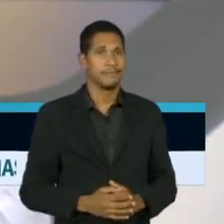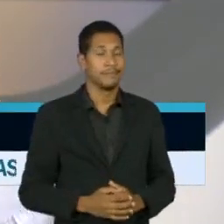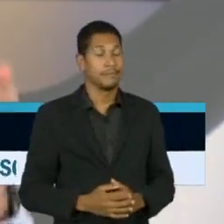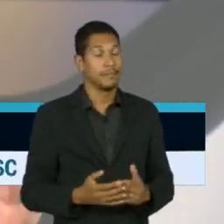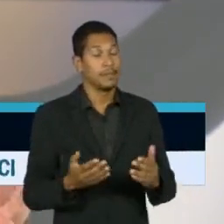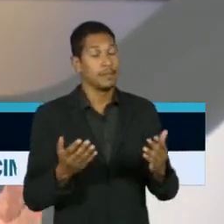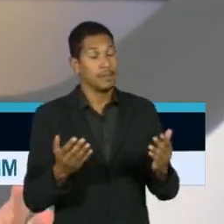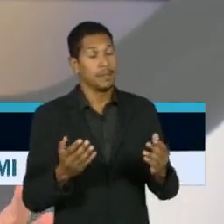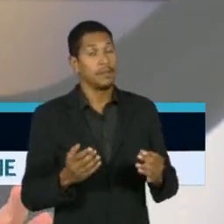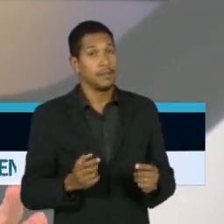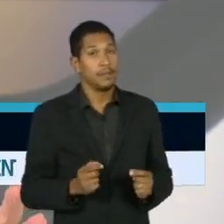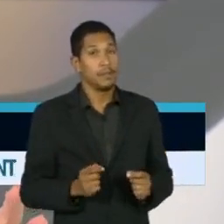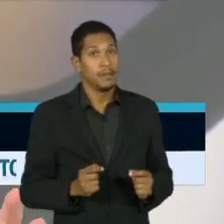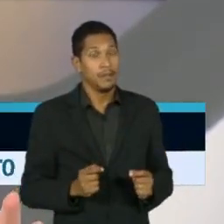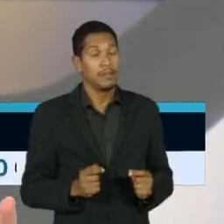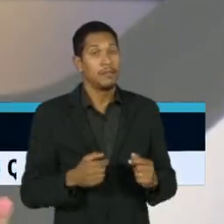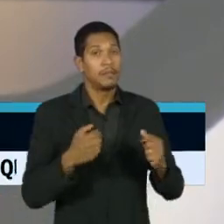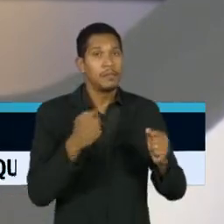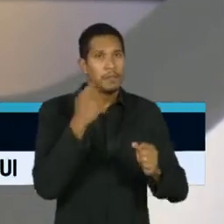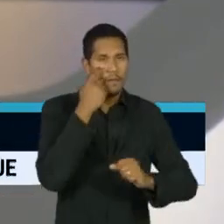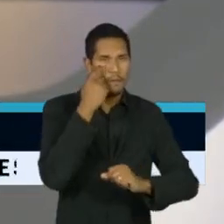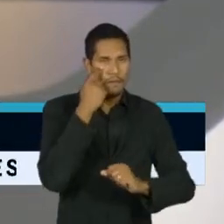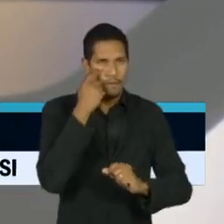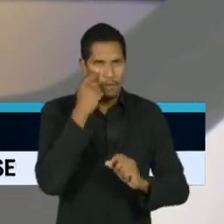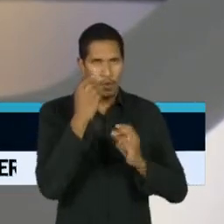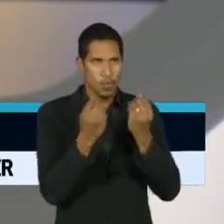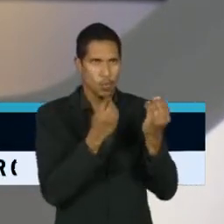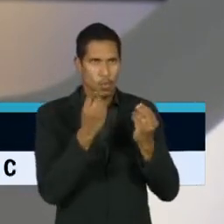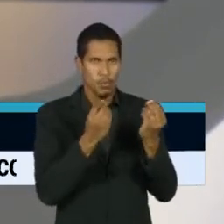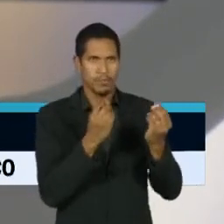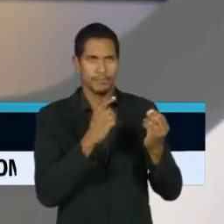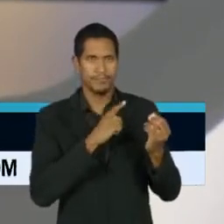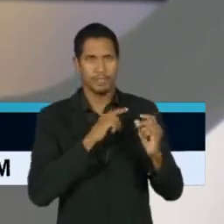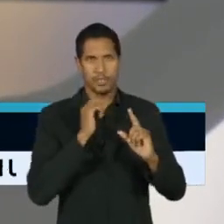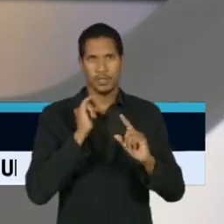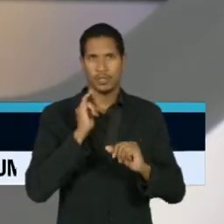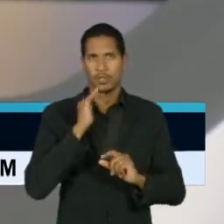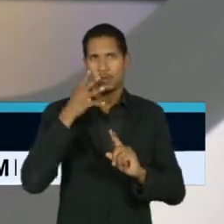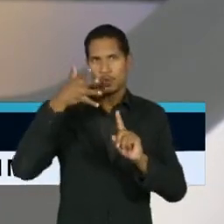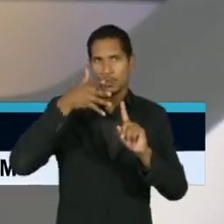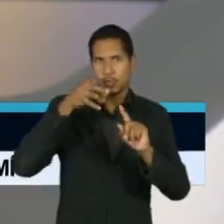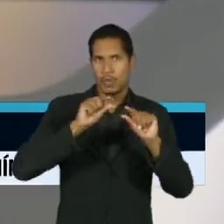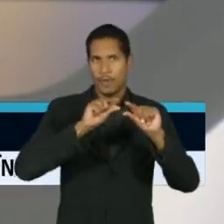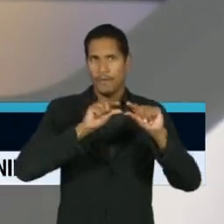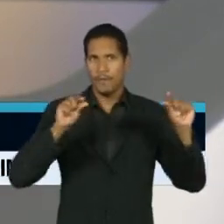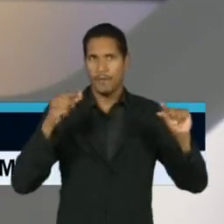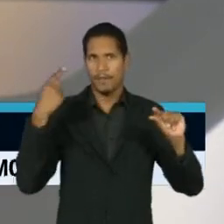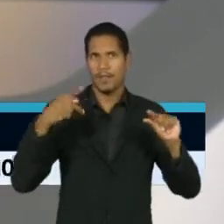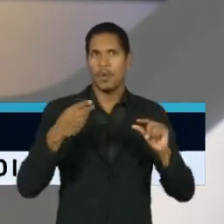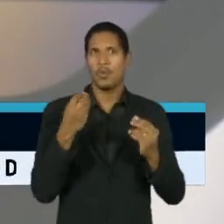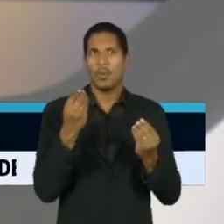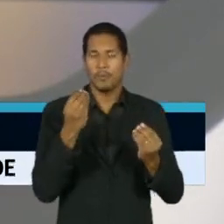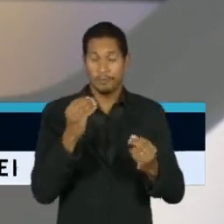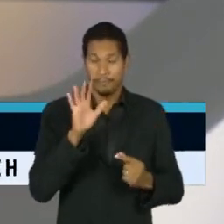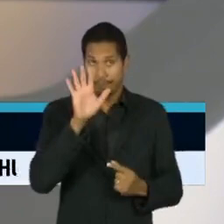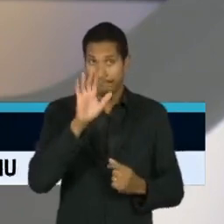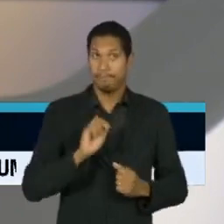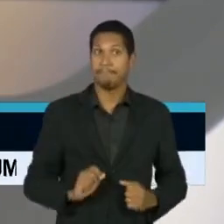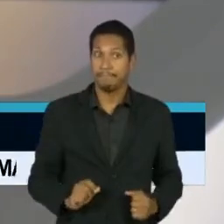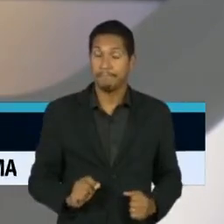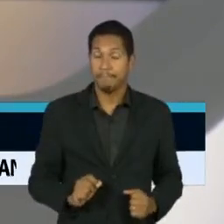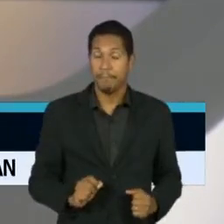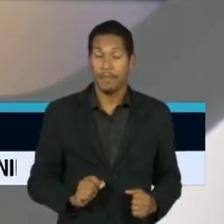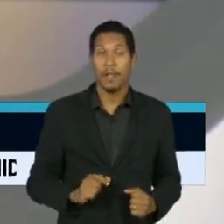detalhe para entender o todo o que que nessa frase do presidente reflete